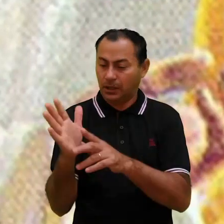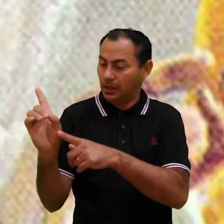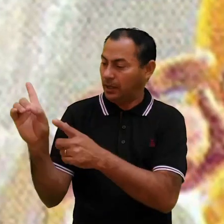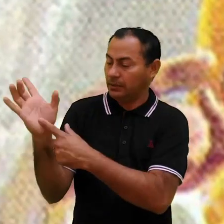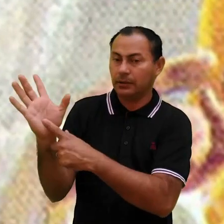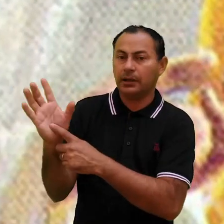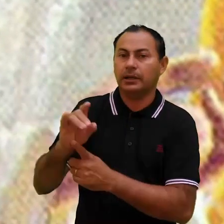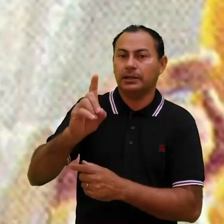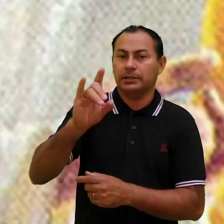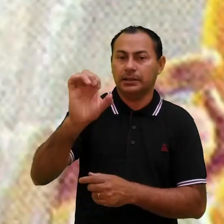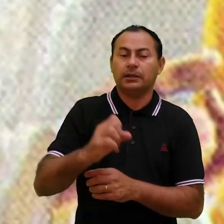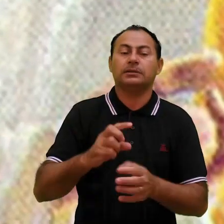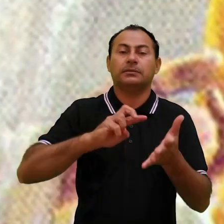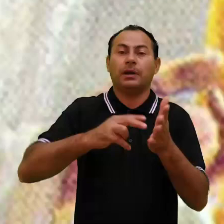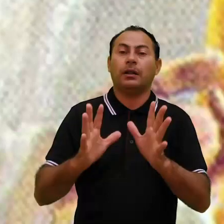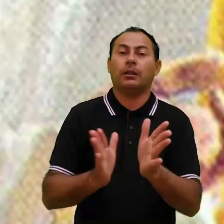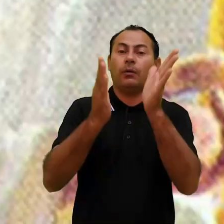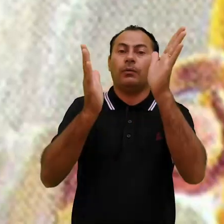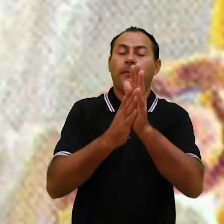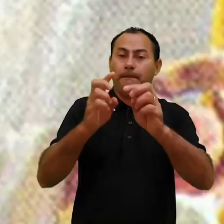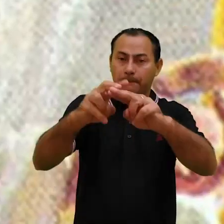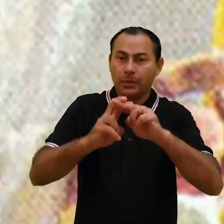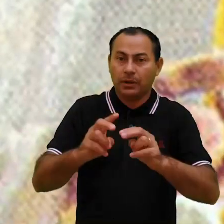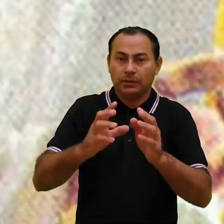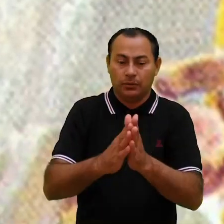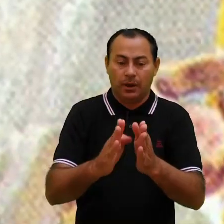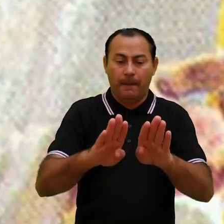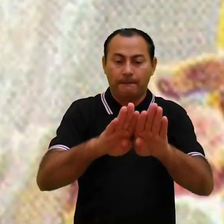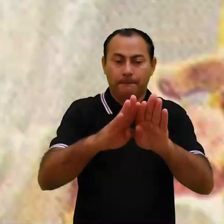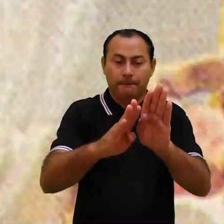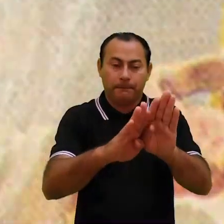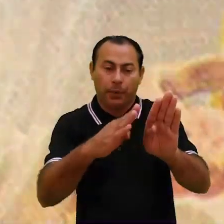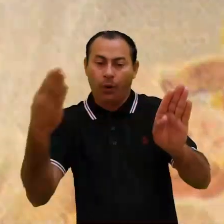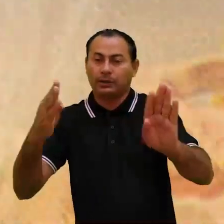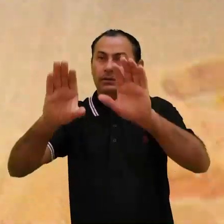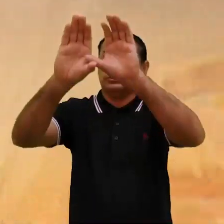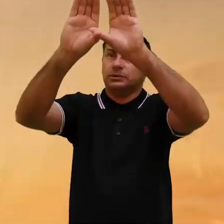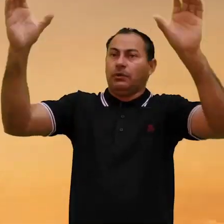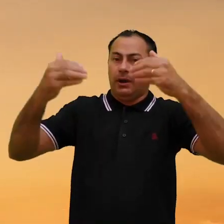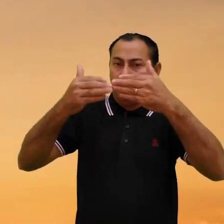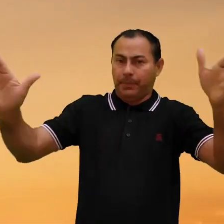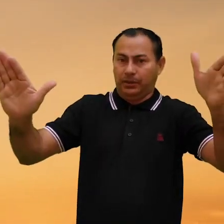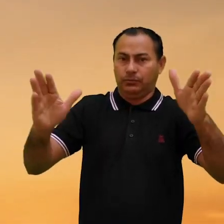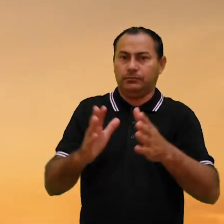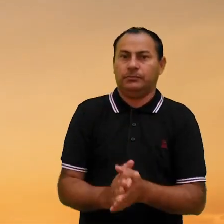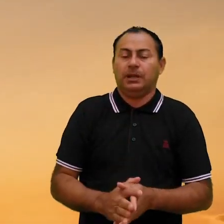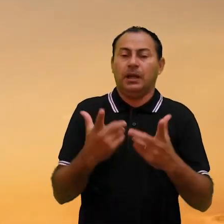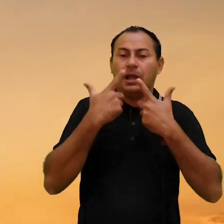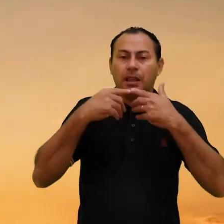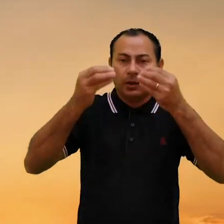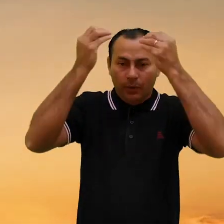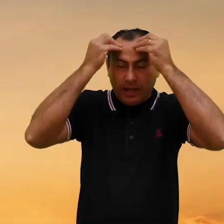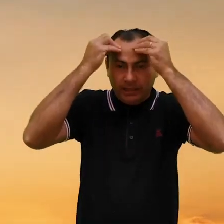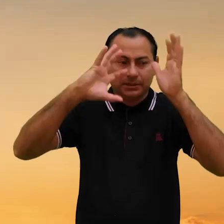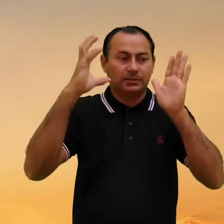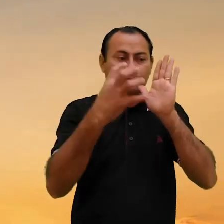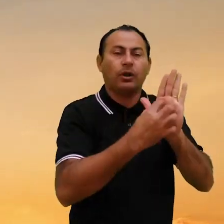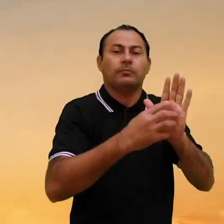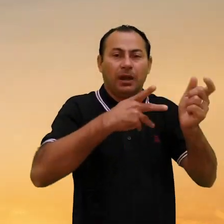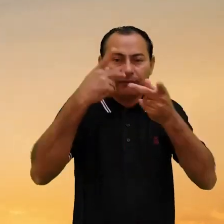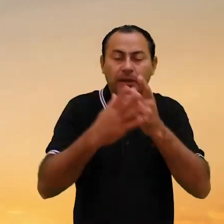Judá significa louvor. Por isso, quando a porta do céu se abriu, na linguagem simbólica foi dito